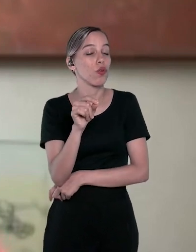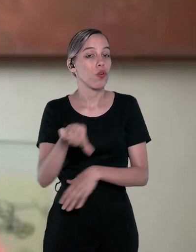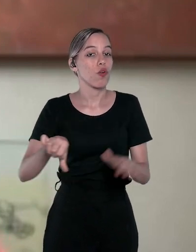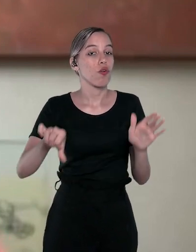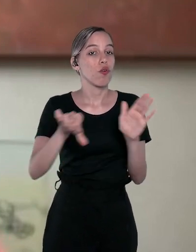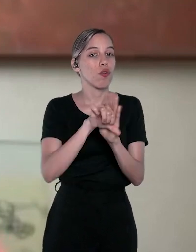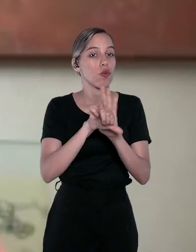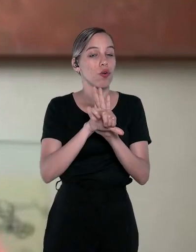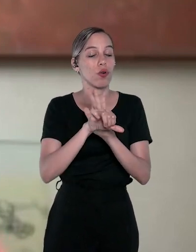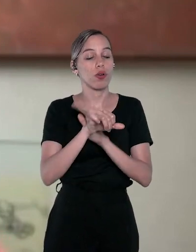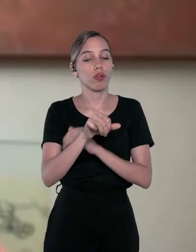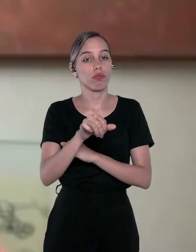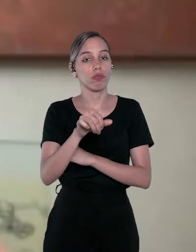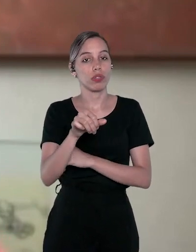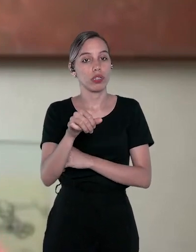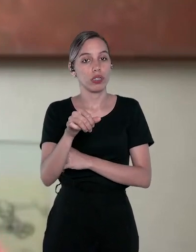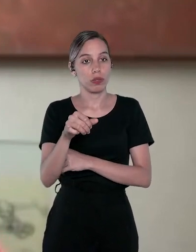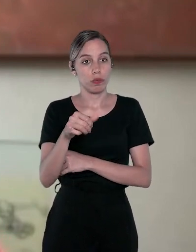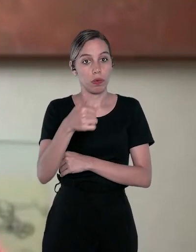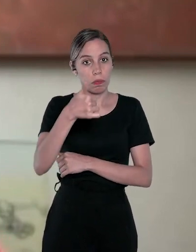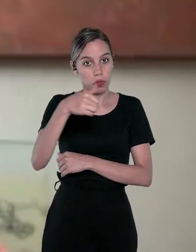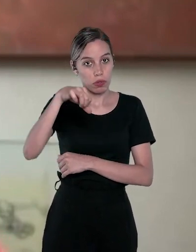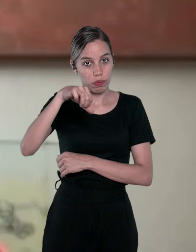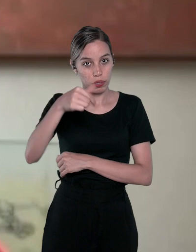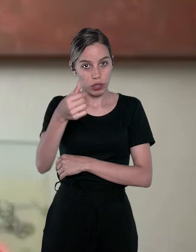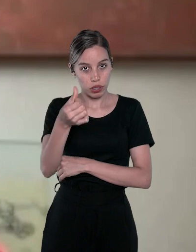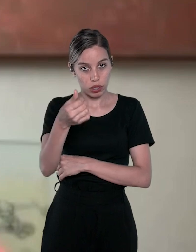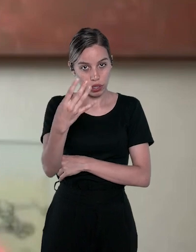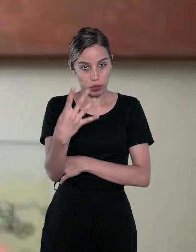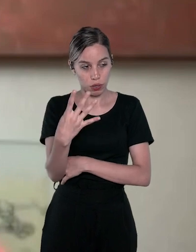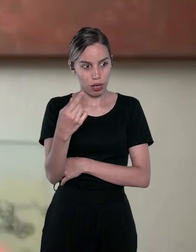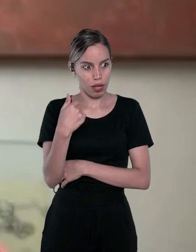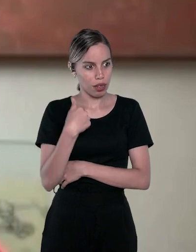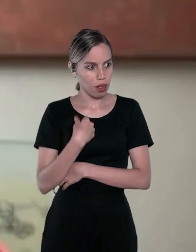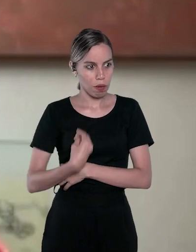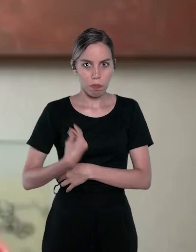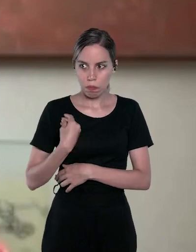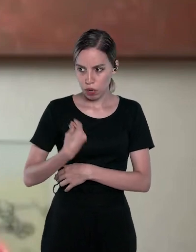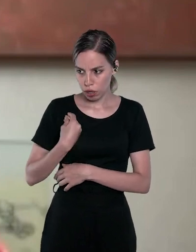como militante da política estudantil,